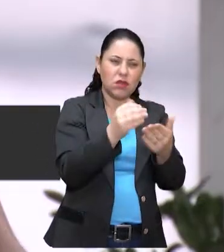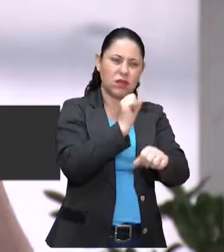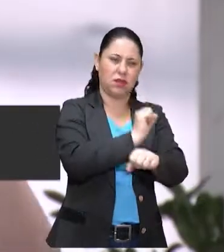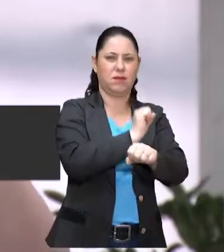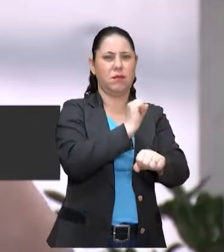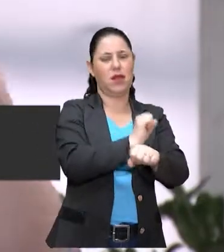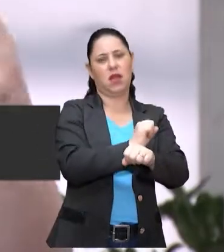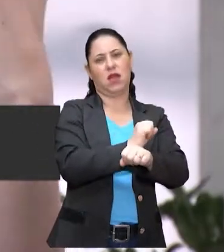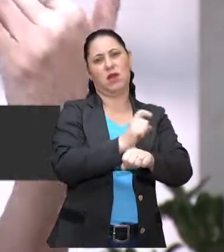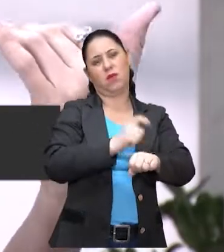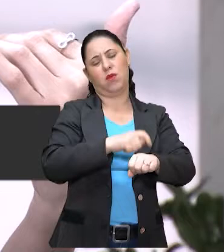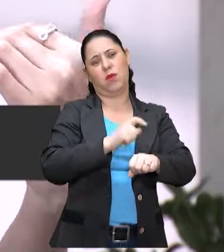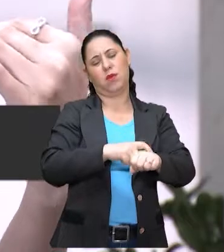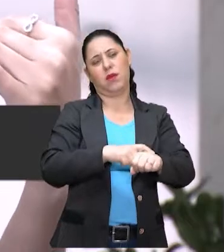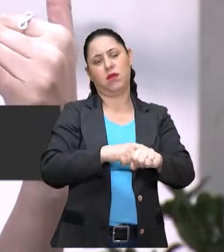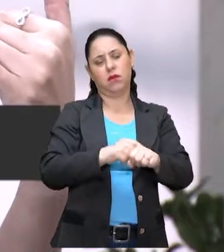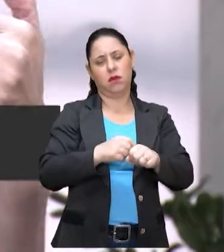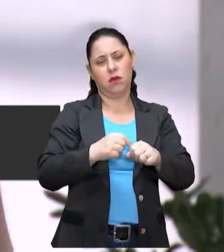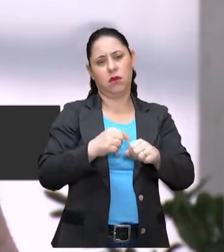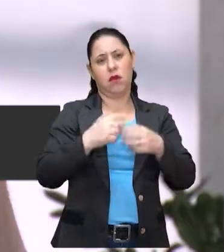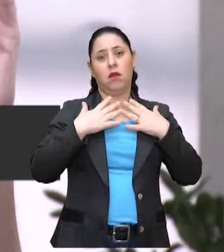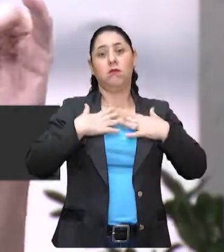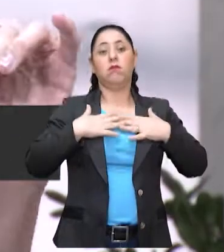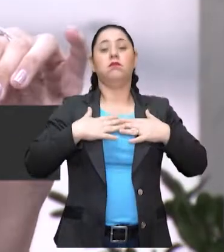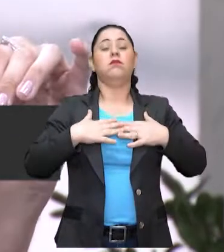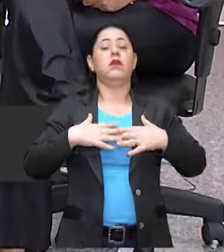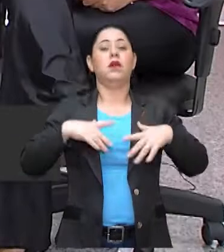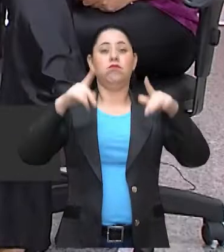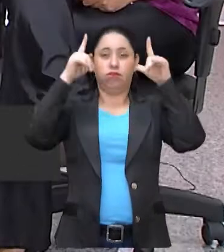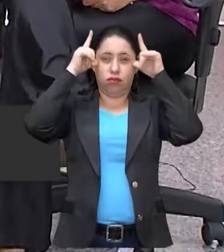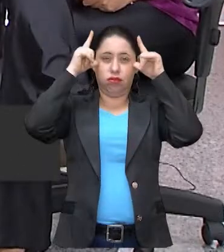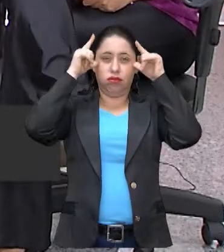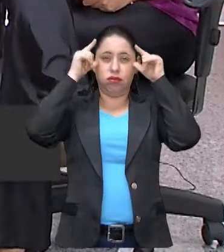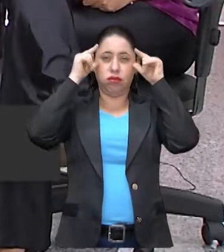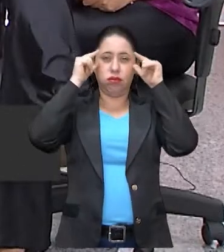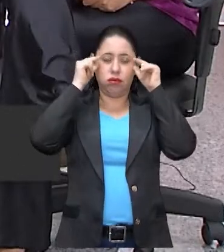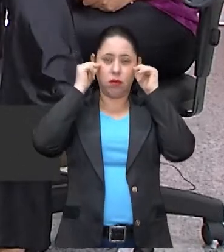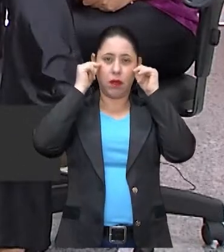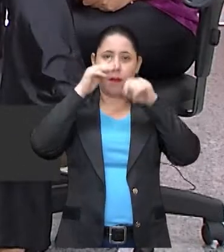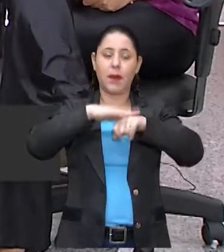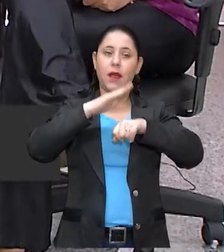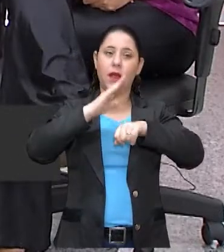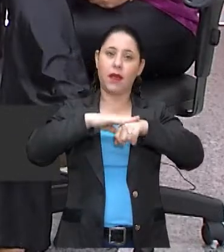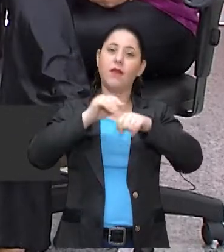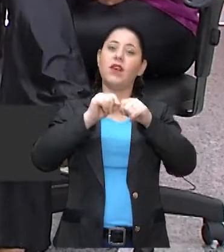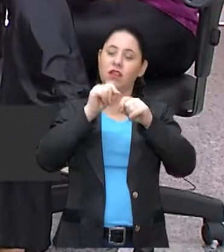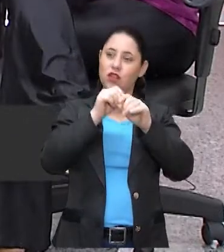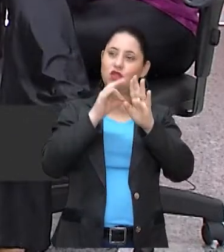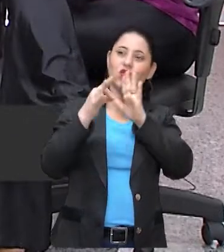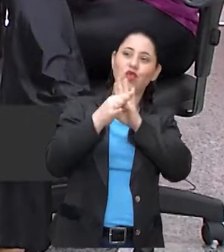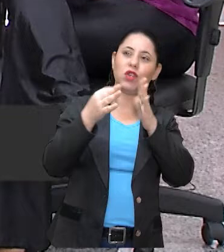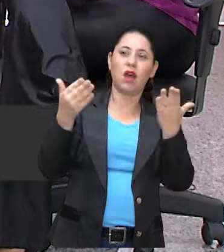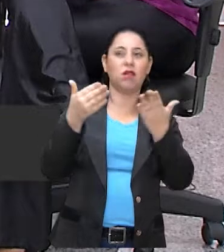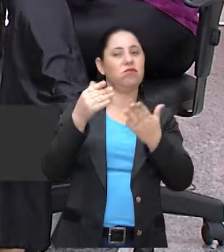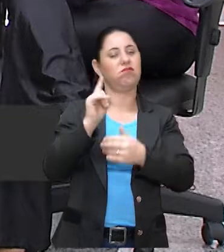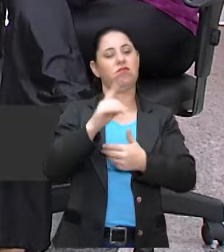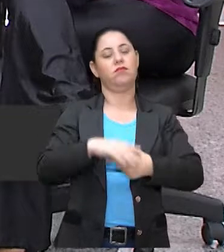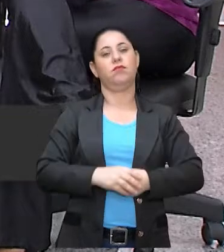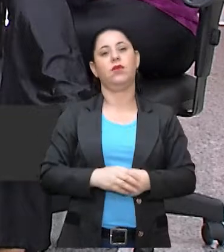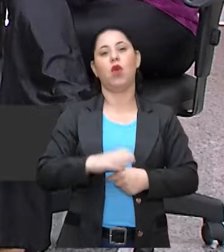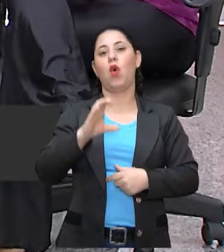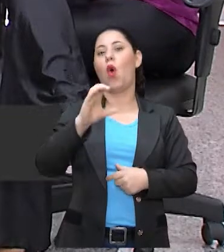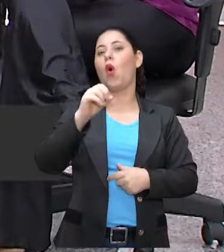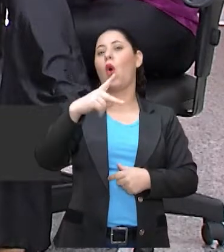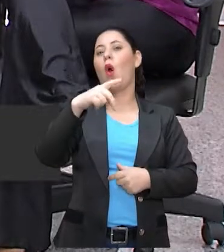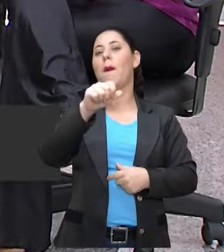situação ficar mais respirável, para te respirar um pouquinho mais calmo, aí a gente vai fazer marotice. Por enquanto não dá. Mas a Copa também não dá